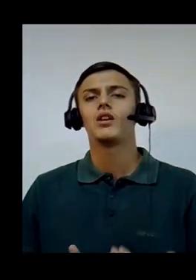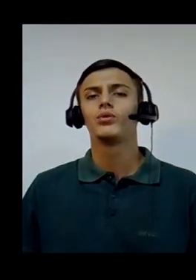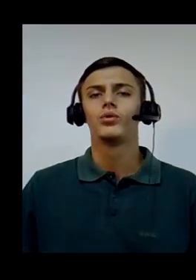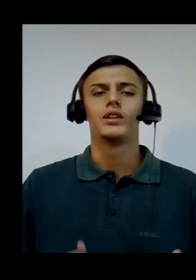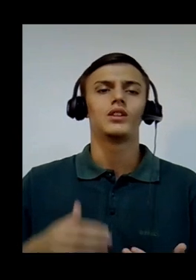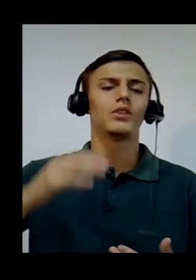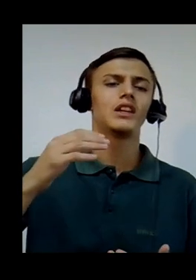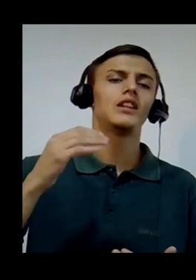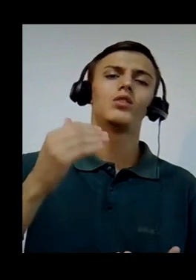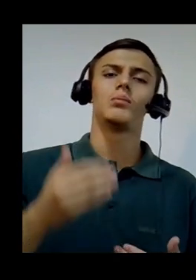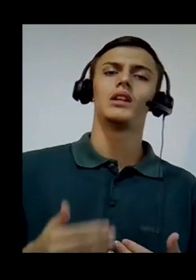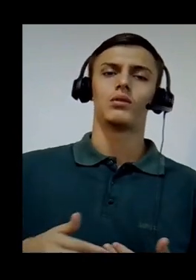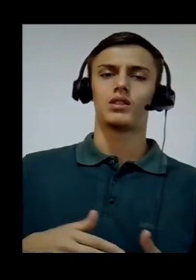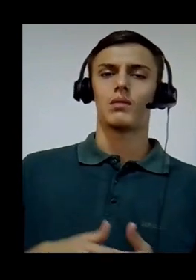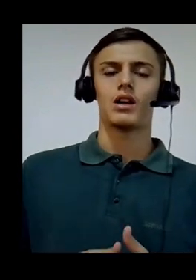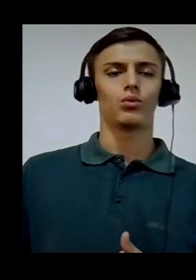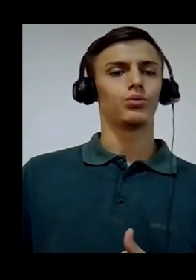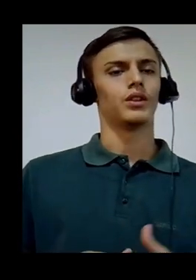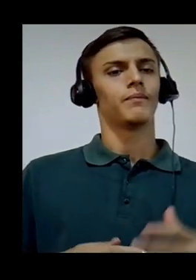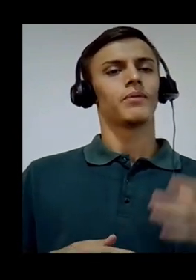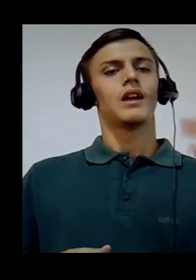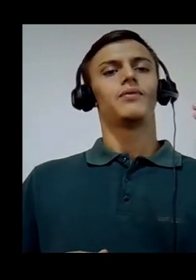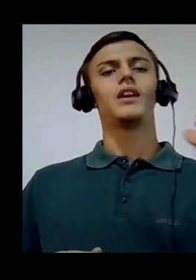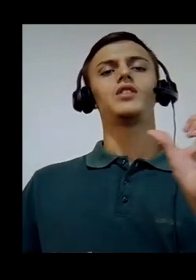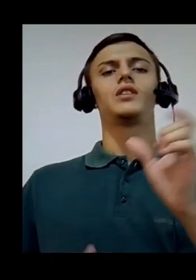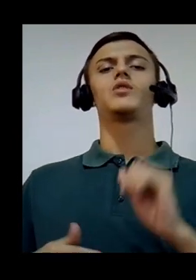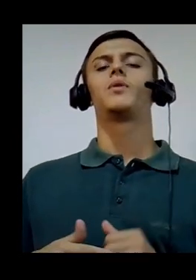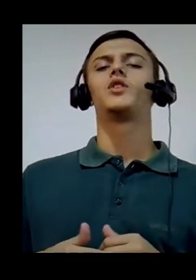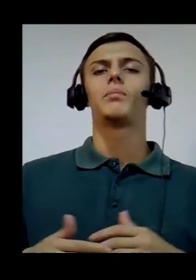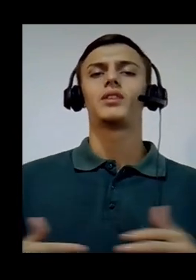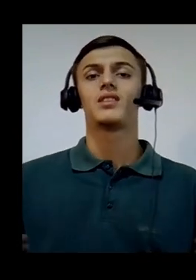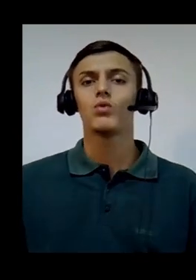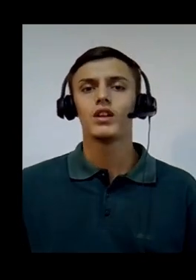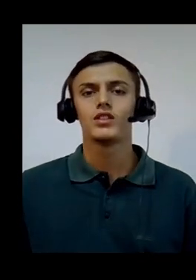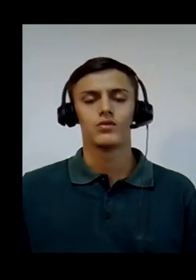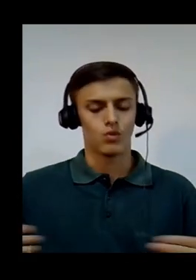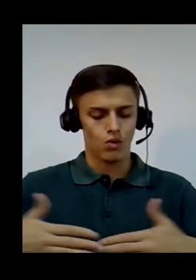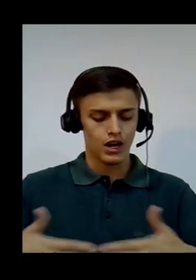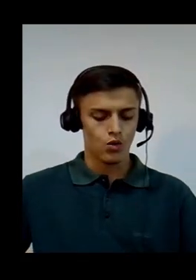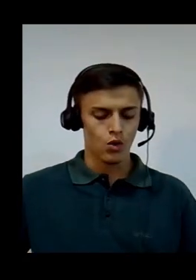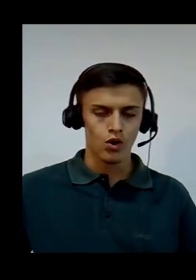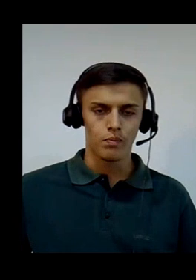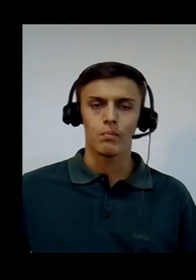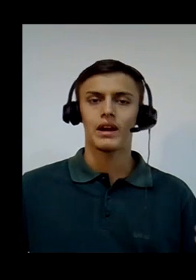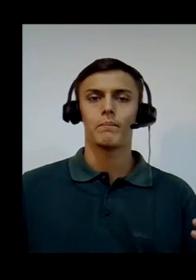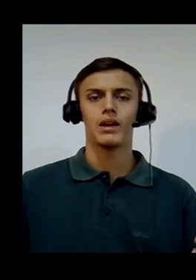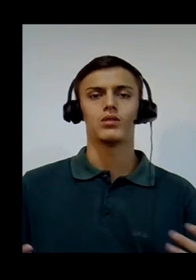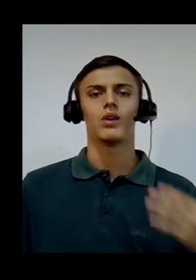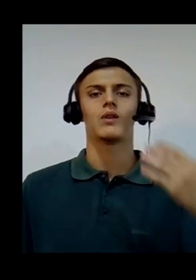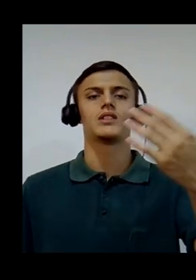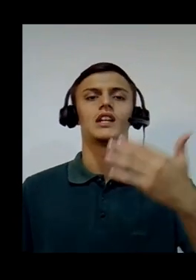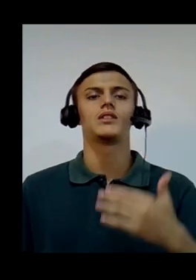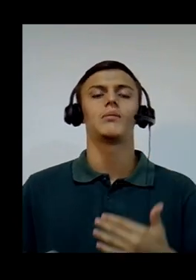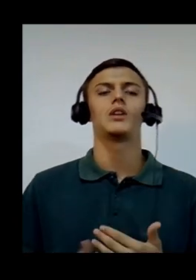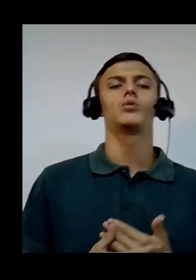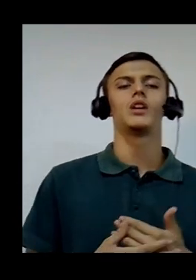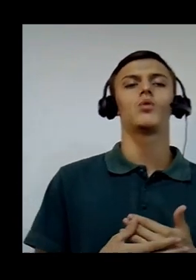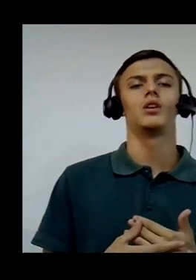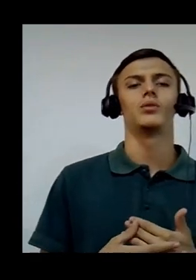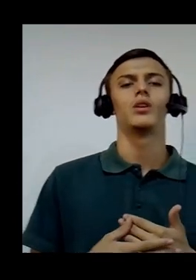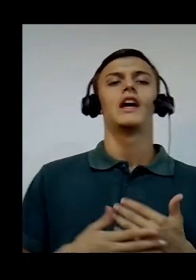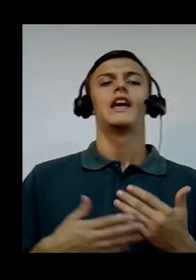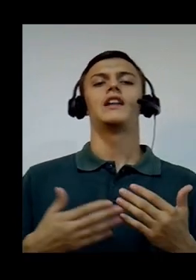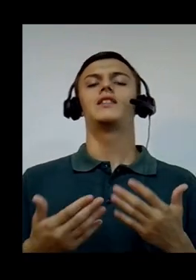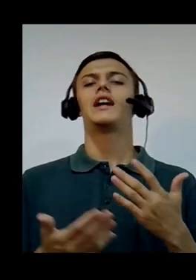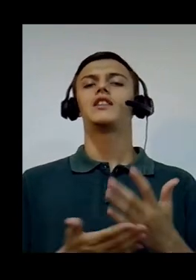Parte de trabalho em altura. Então, o que denomina um trabalho em altura? Desde que não dispôs de uma proteção coletiva, um guarda-corpo, um parapeito, é considerado trabalho em